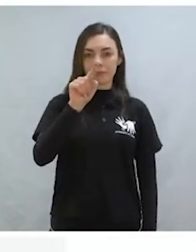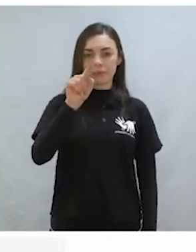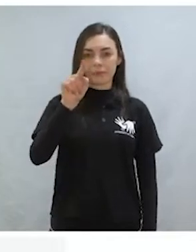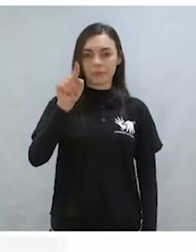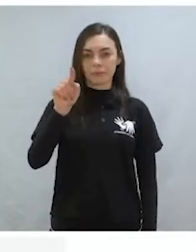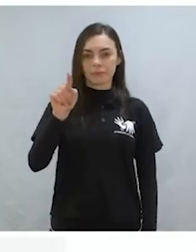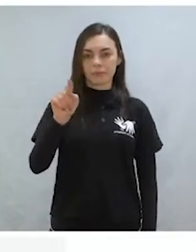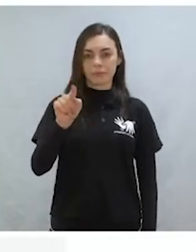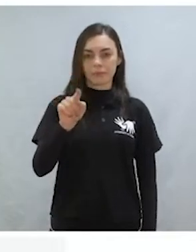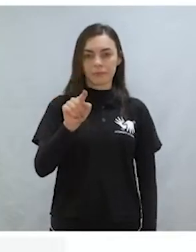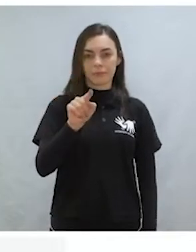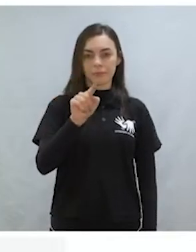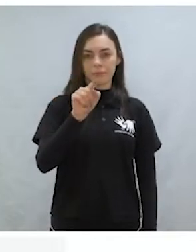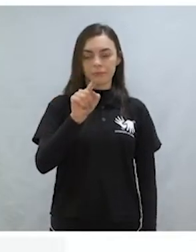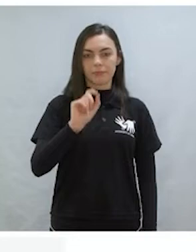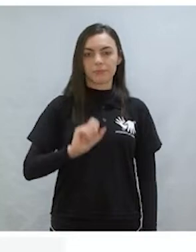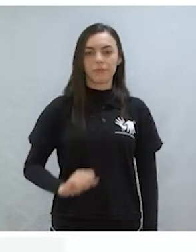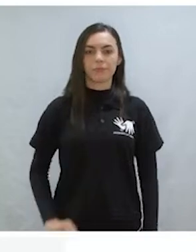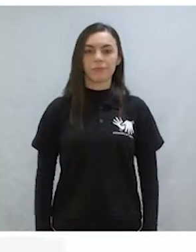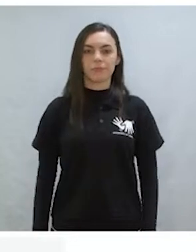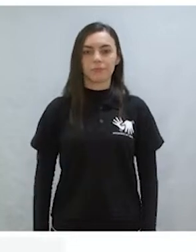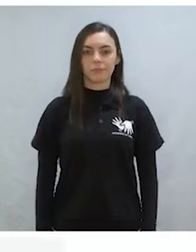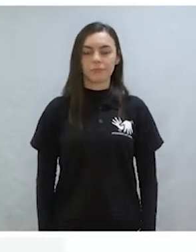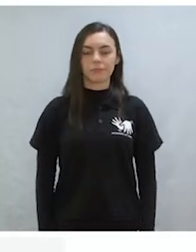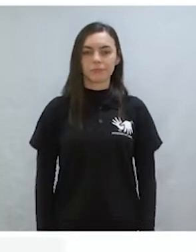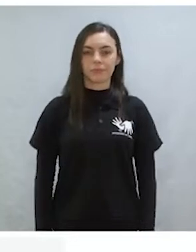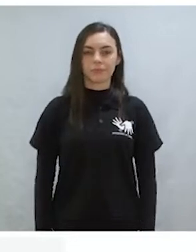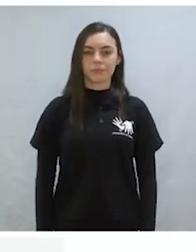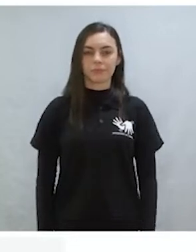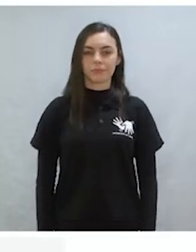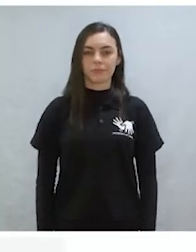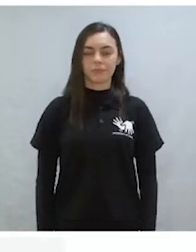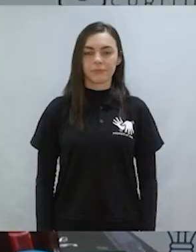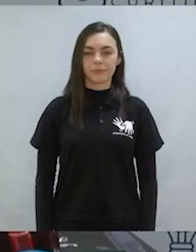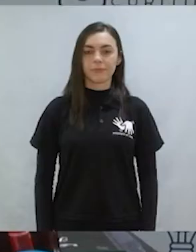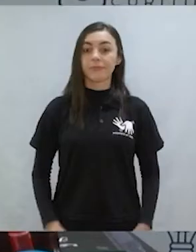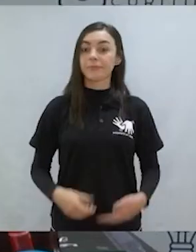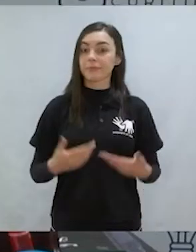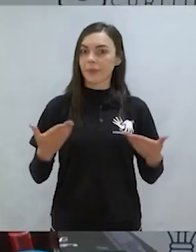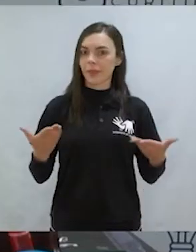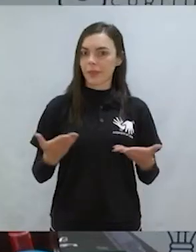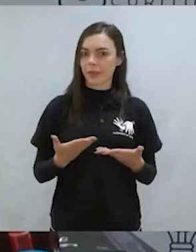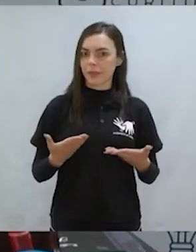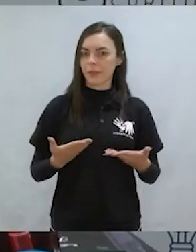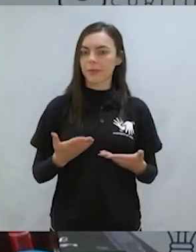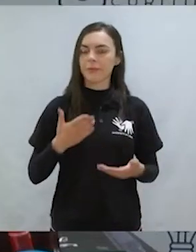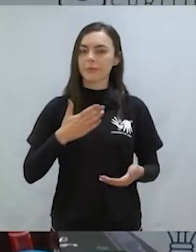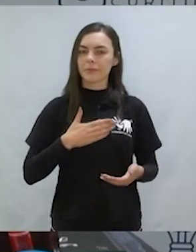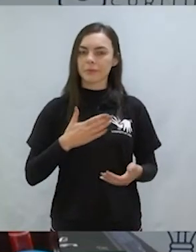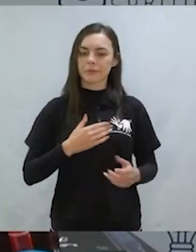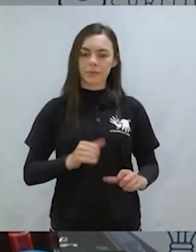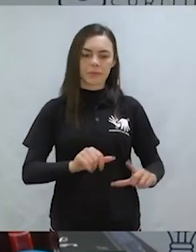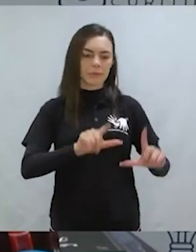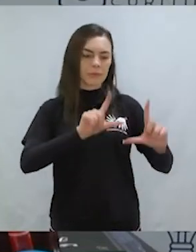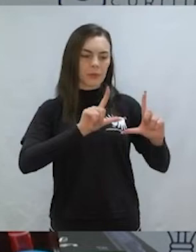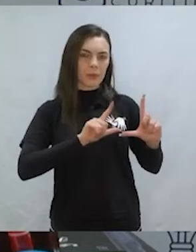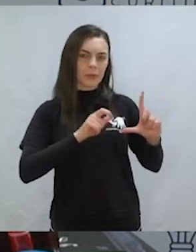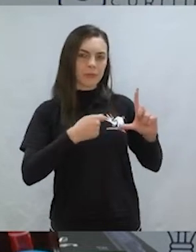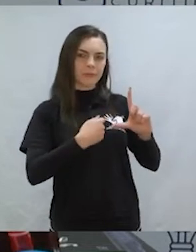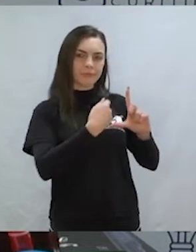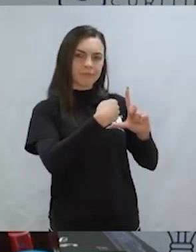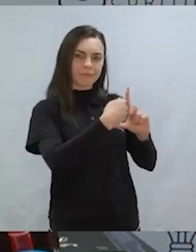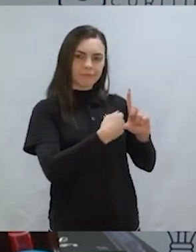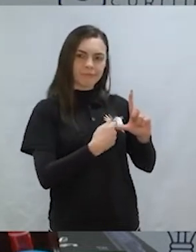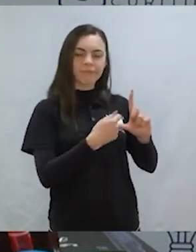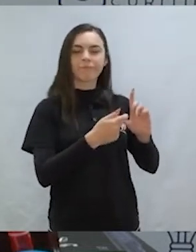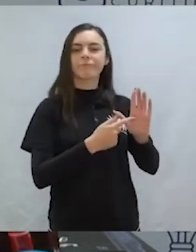volta. E a segunda volta. Então, agora eu vou pegar meu quadro